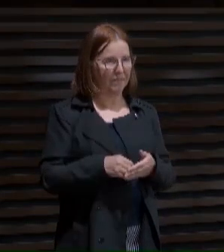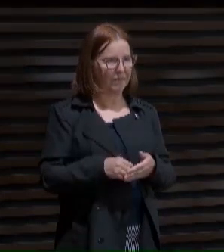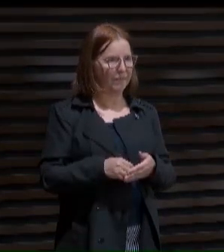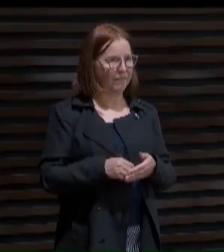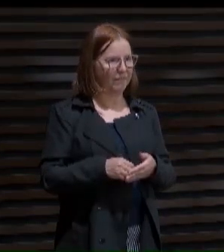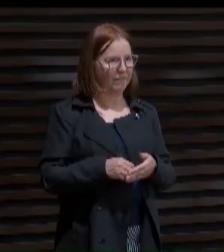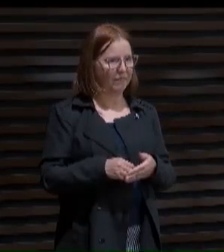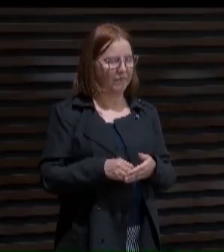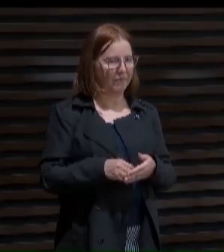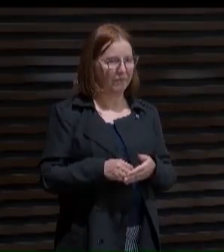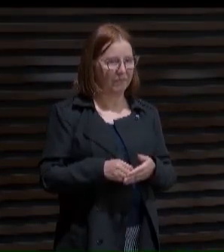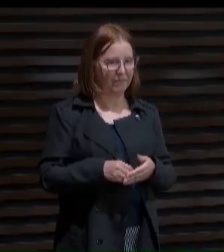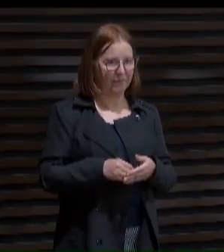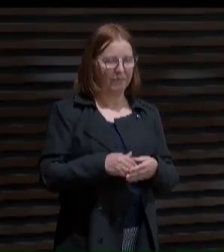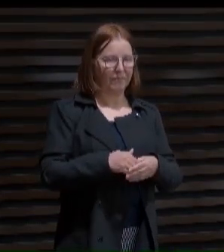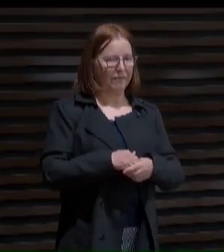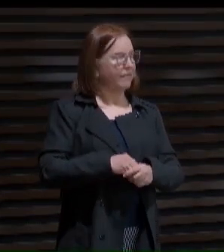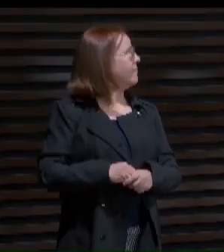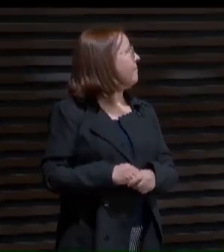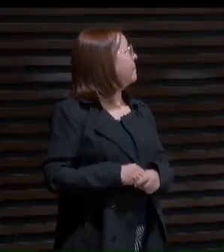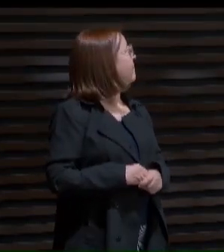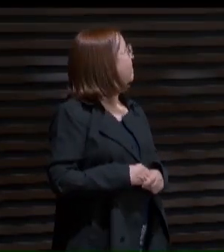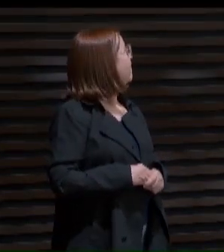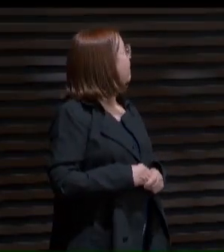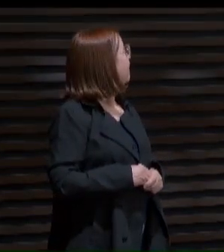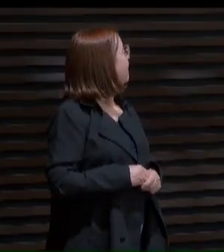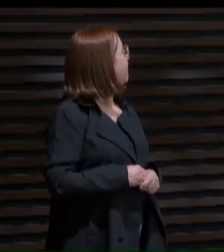2, 19 a 21 na NVT, já estamos terminando.